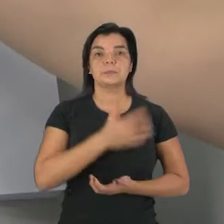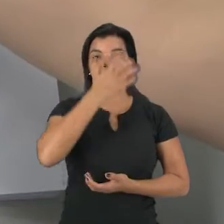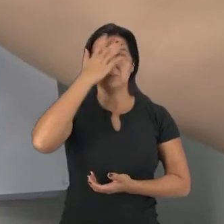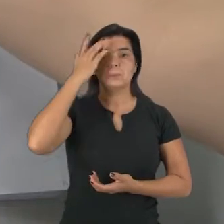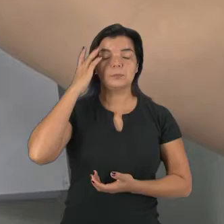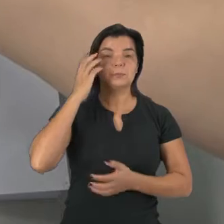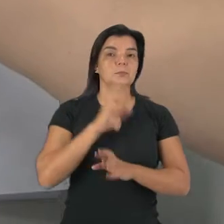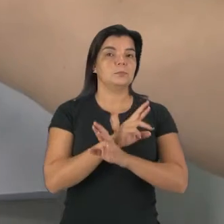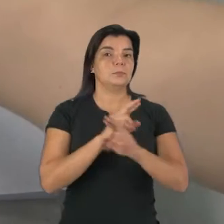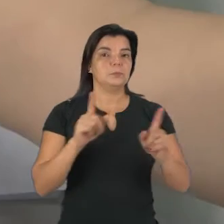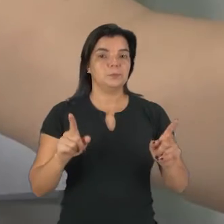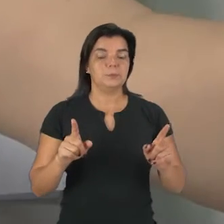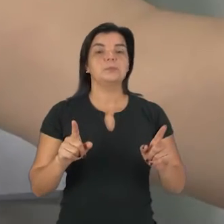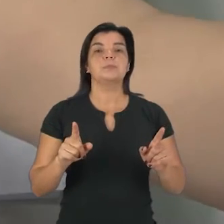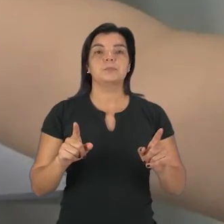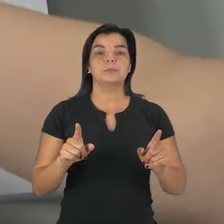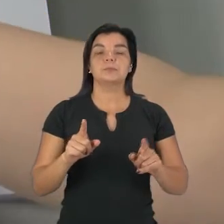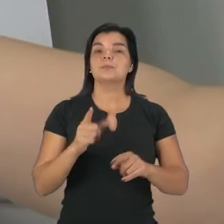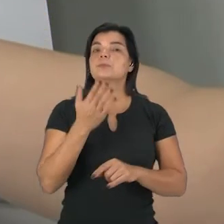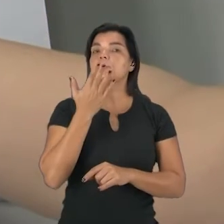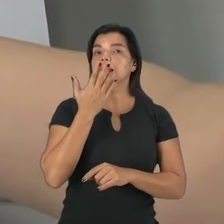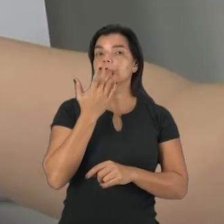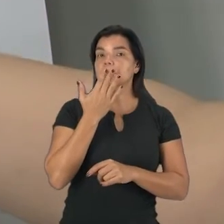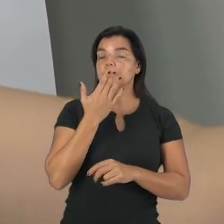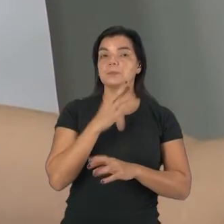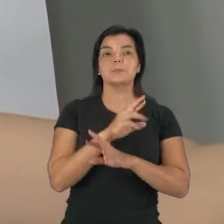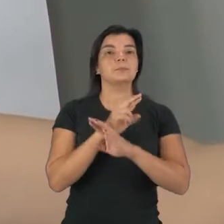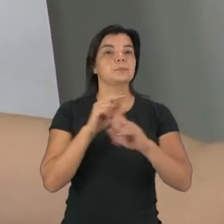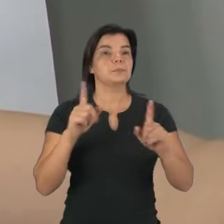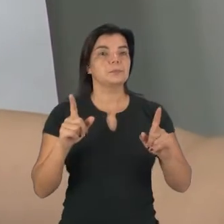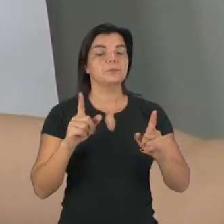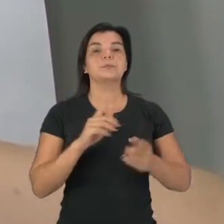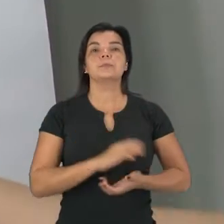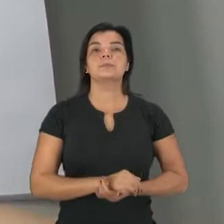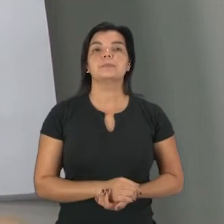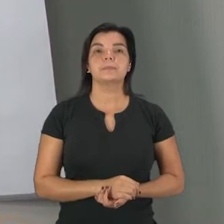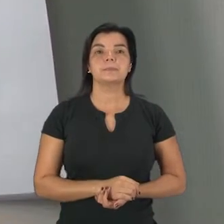Pessoas diferentes, de cores diferentes,